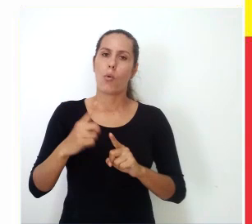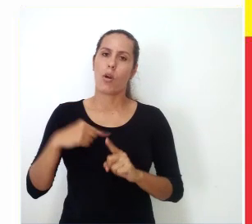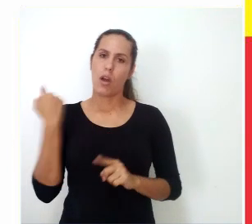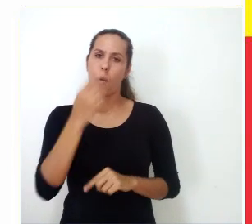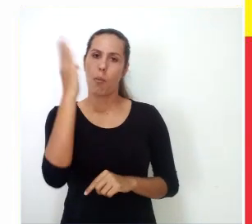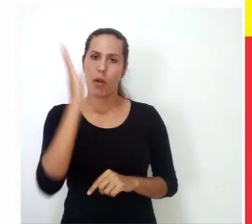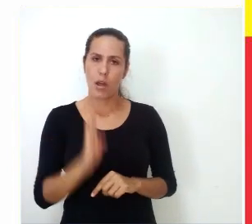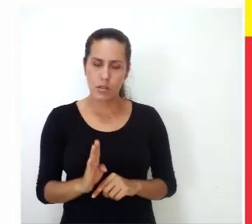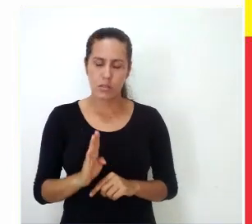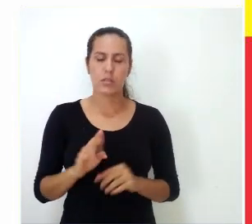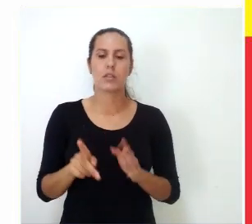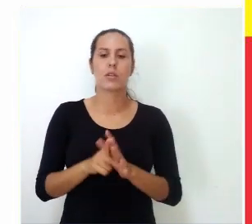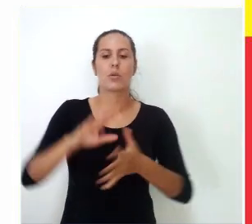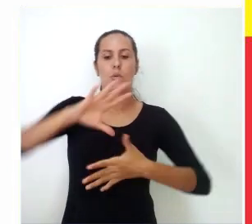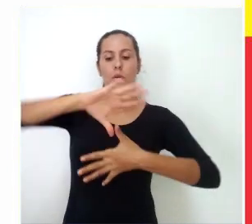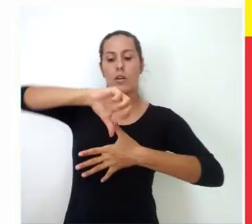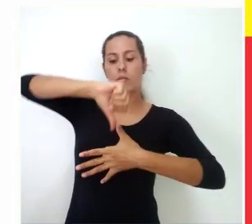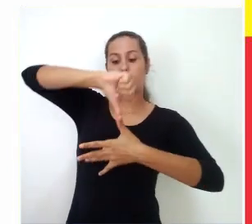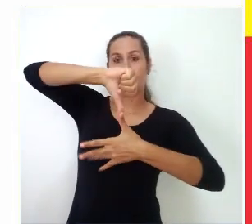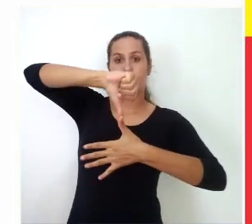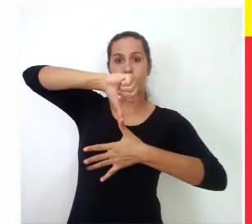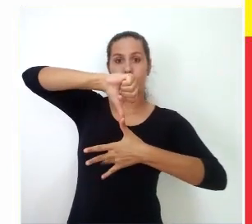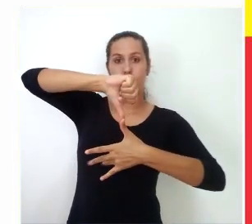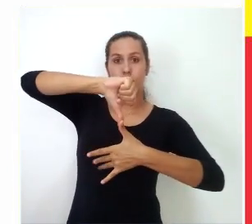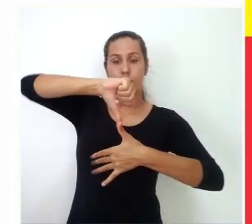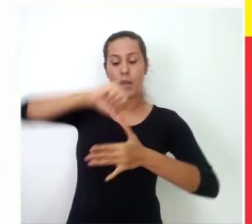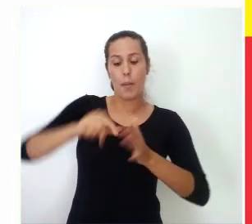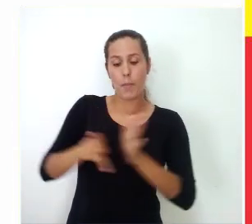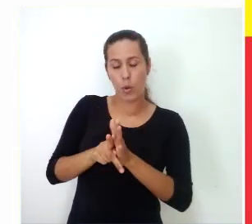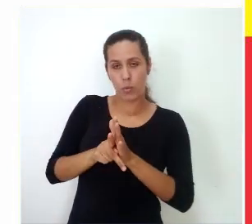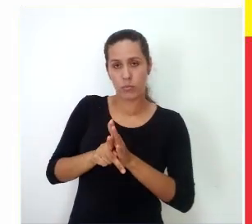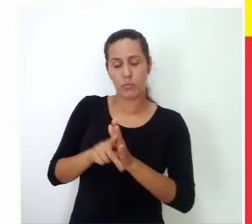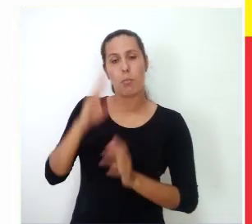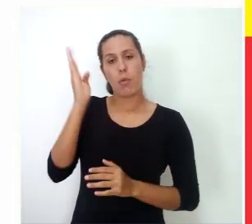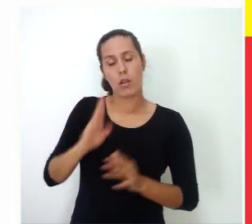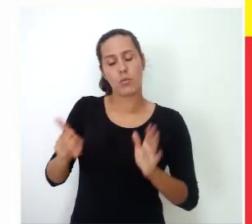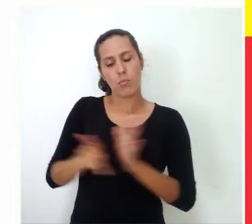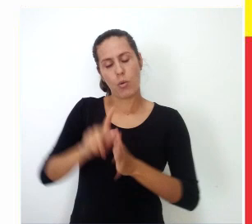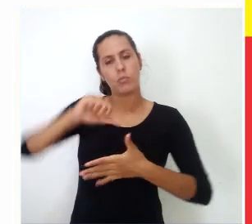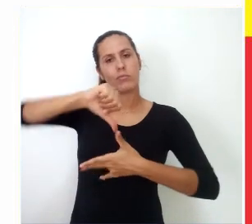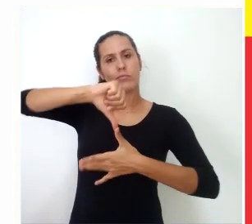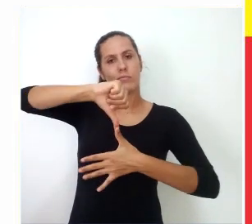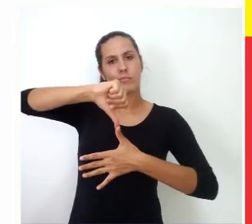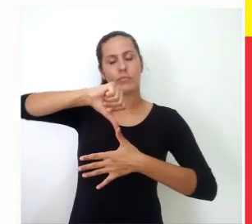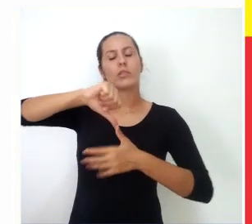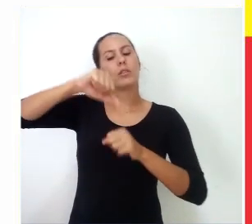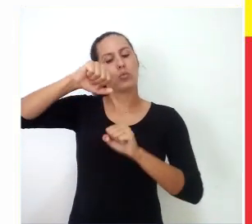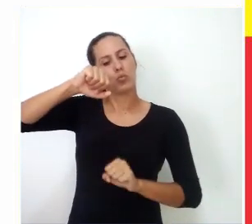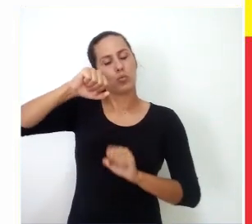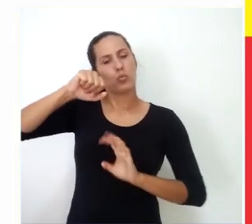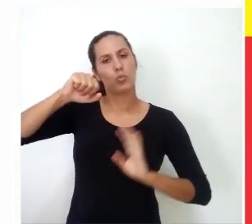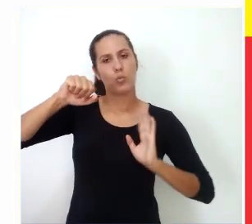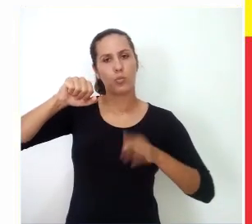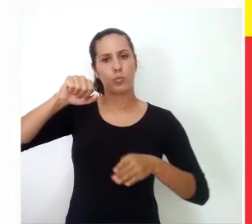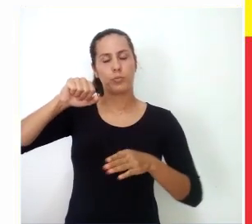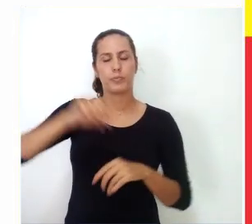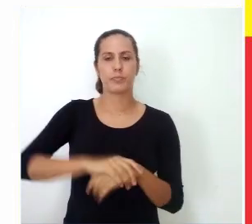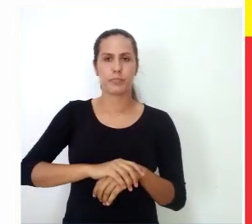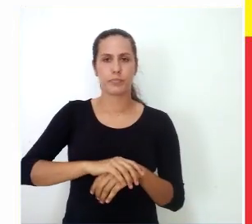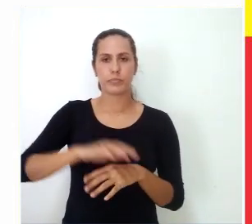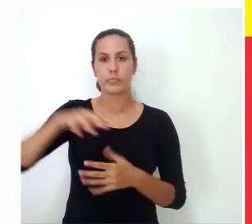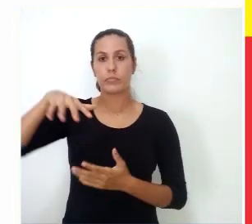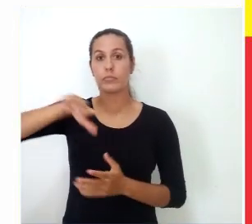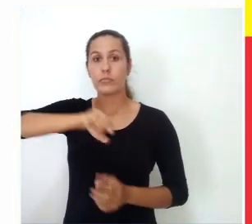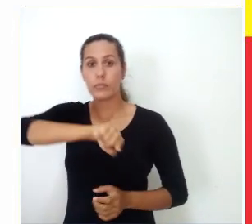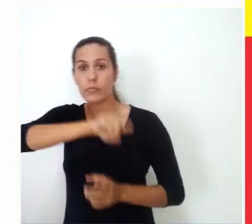está localizado no hemisfério sul. Ok? E a terceira imagem, no